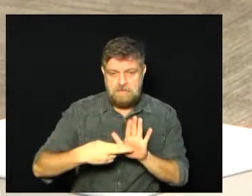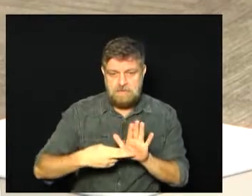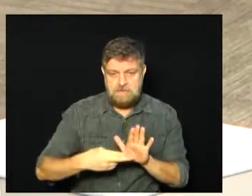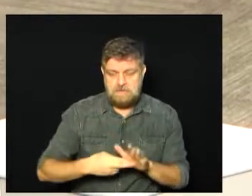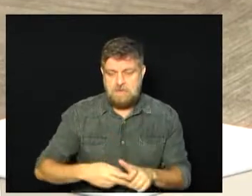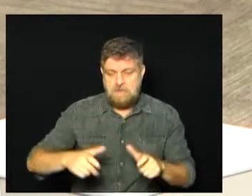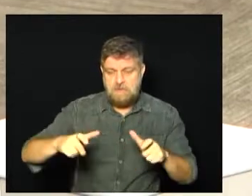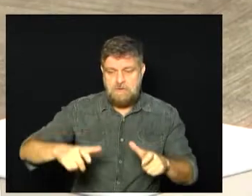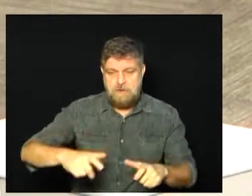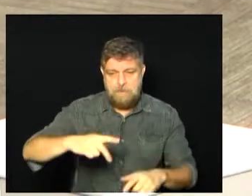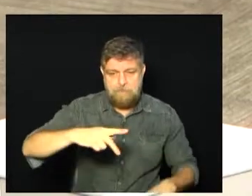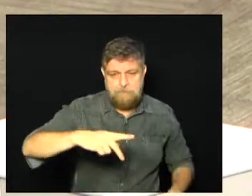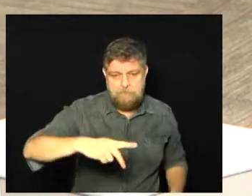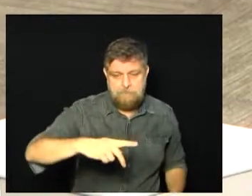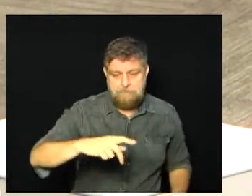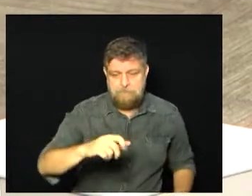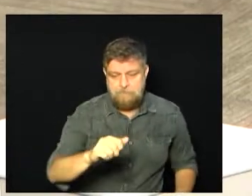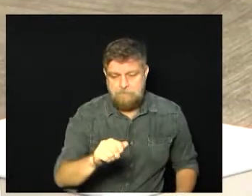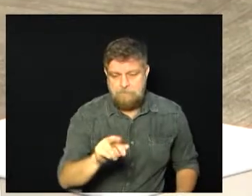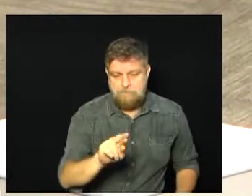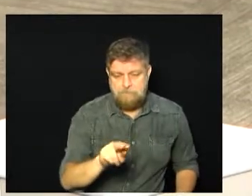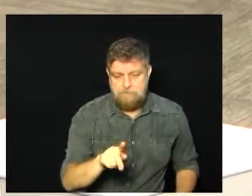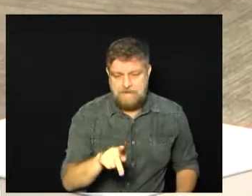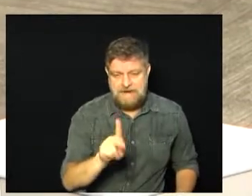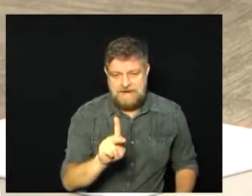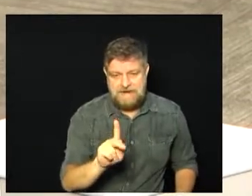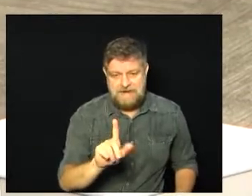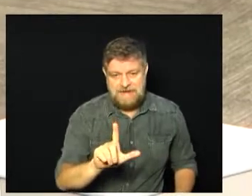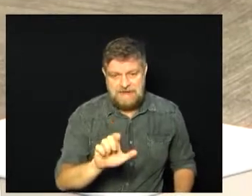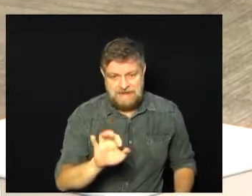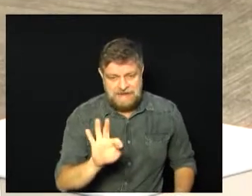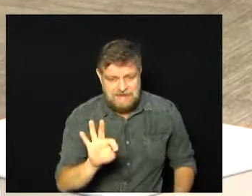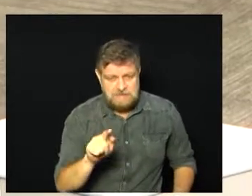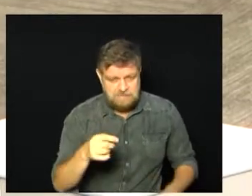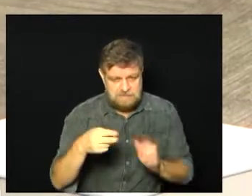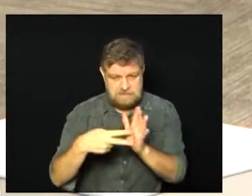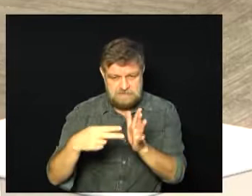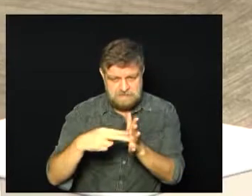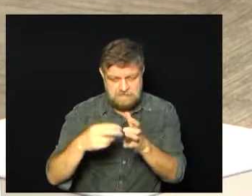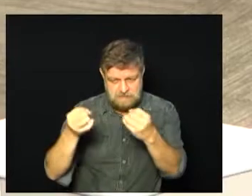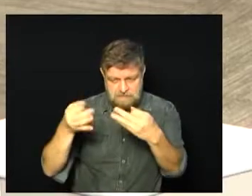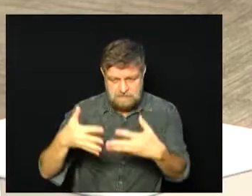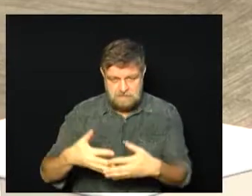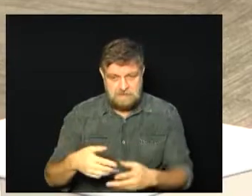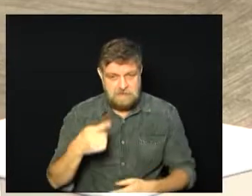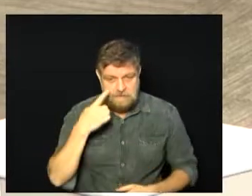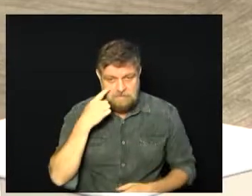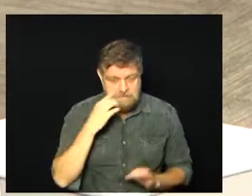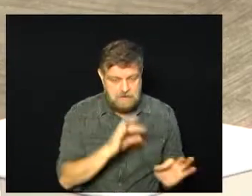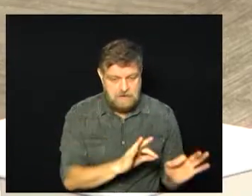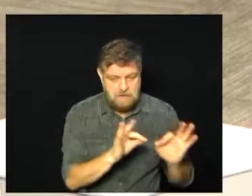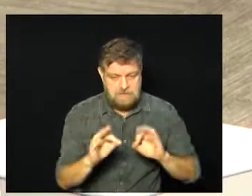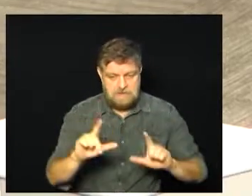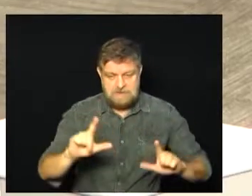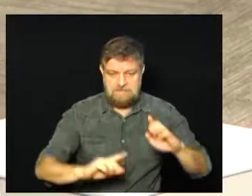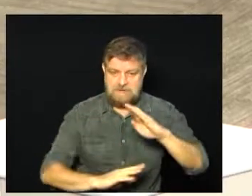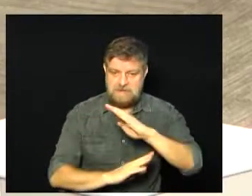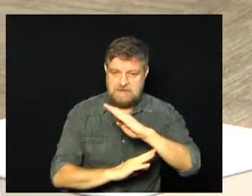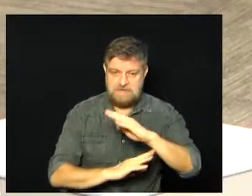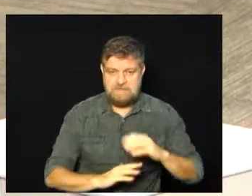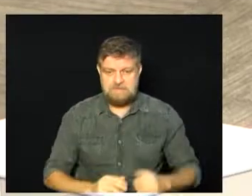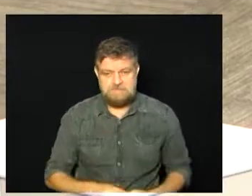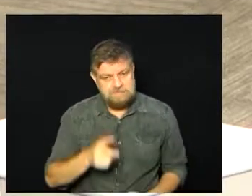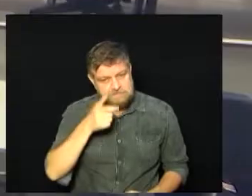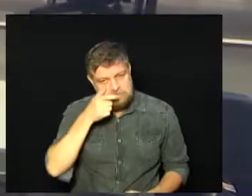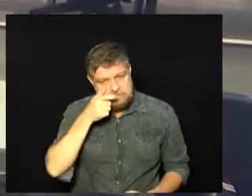parklets aqui na cidade de Campinas. Portanto, fique conosco ao vivo aqui na TV Câmara Campinas.